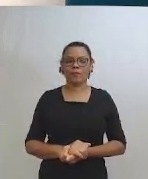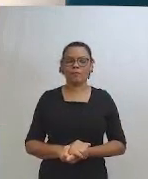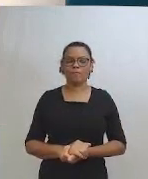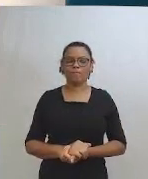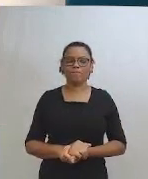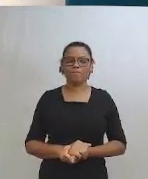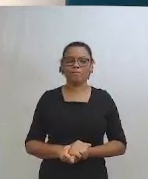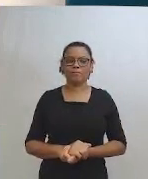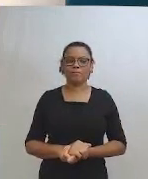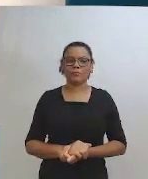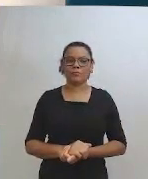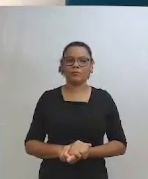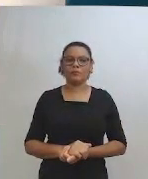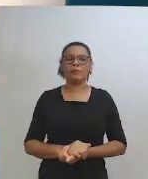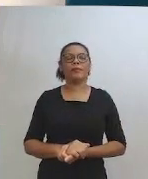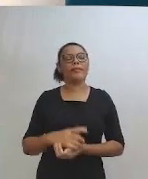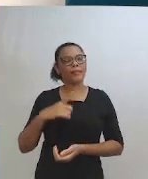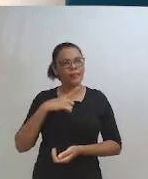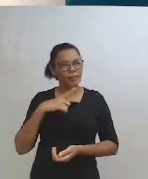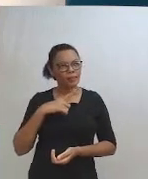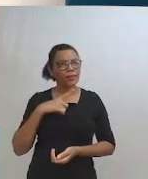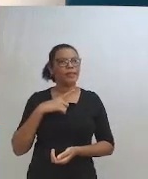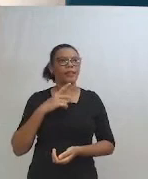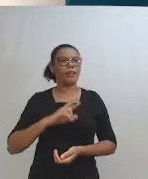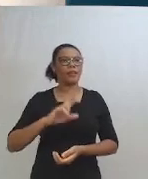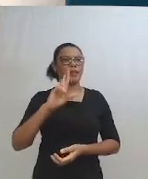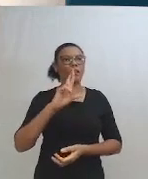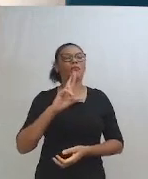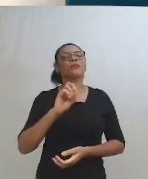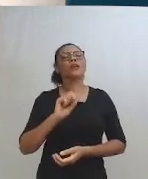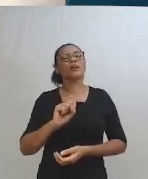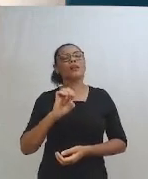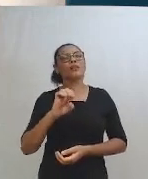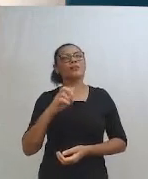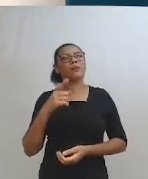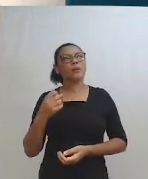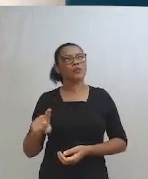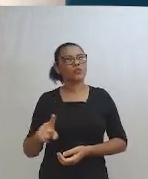Ainda sobre a relatoria do ministro Sebastião Reis,